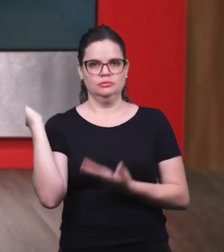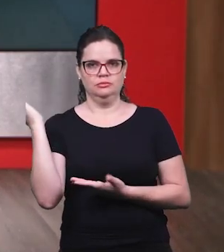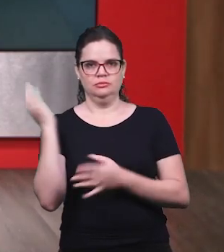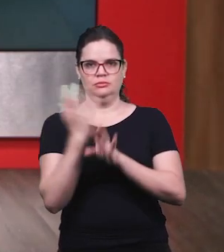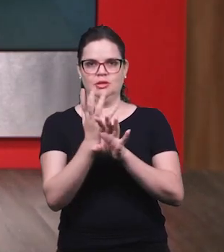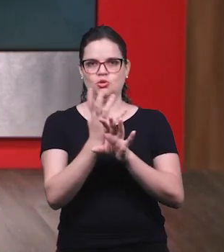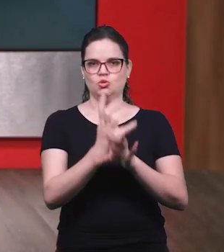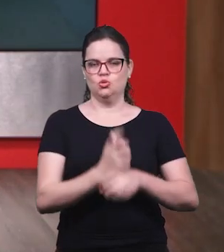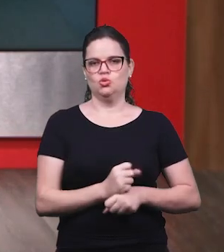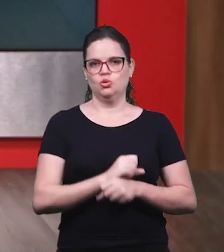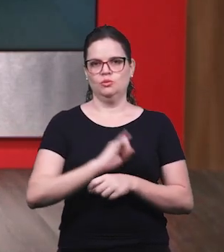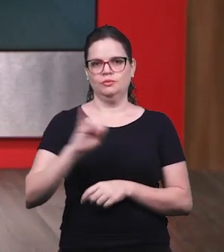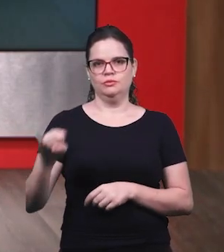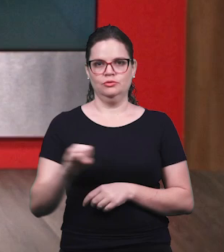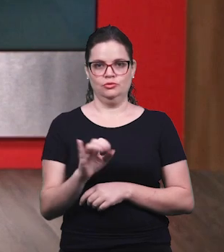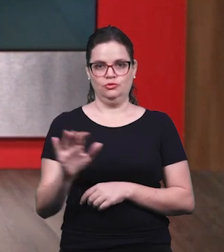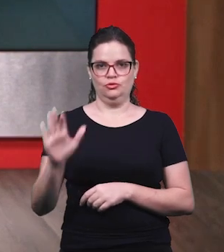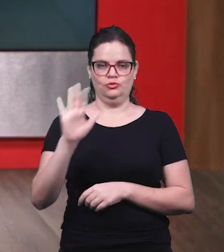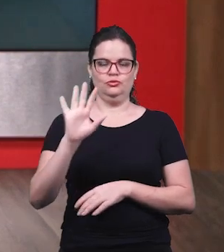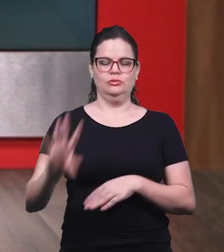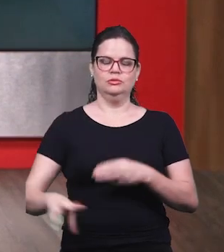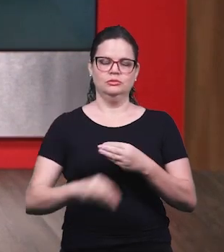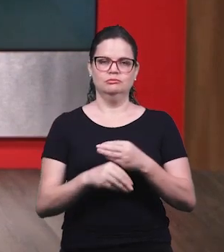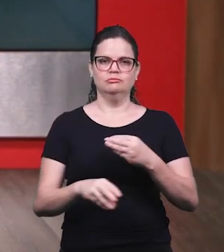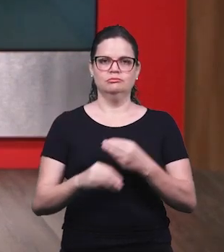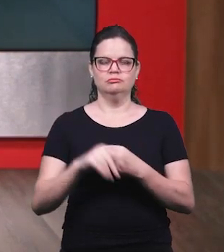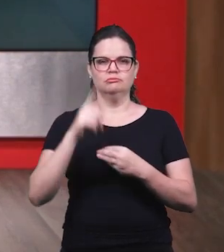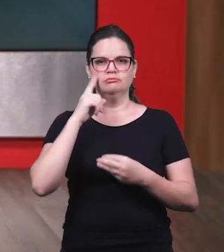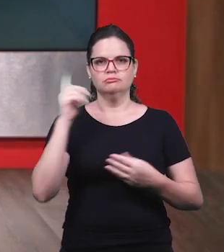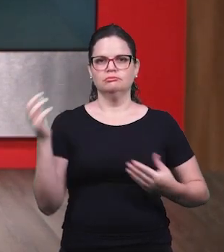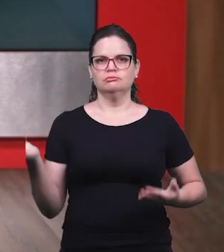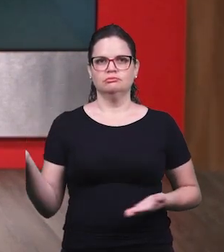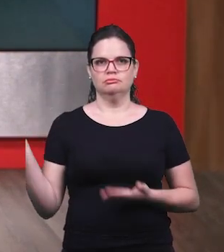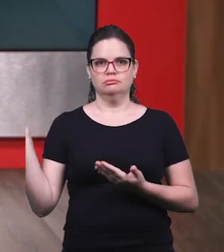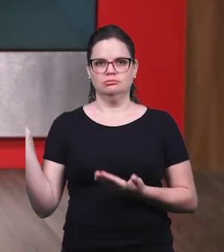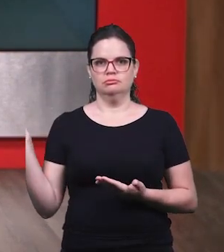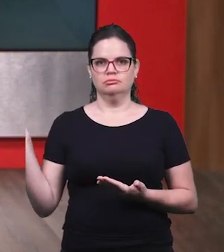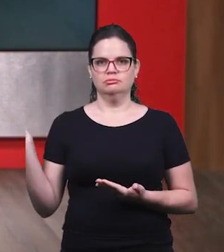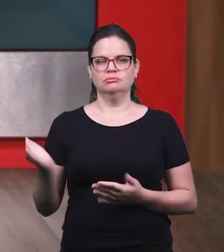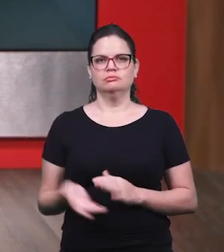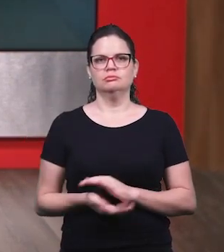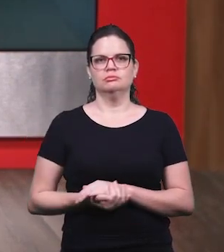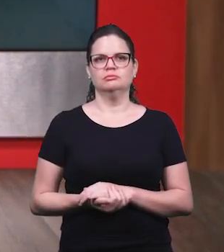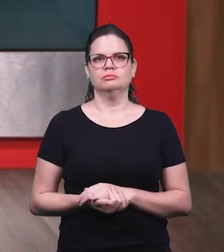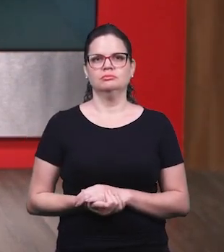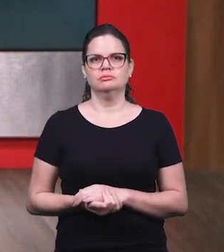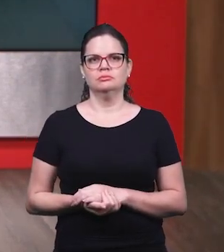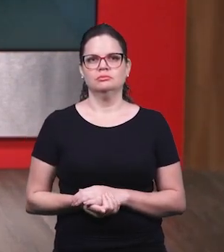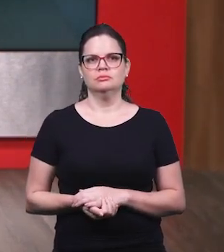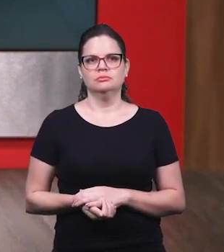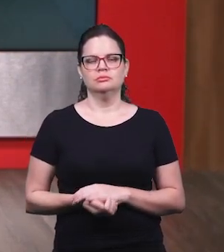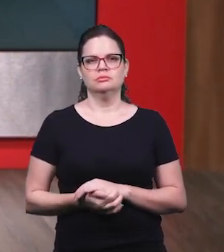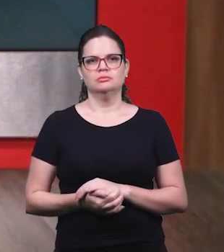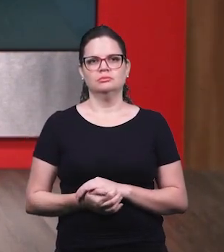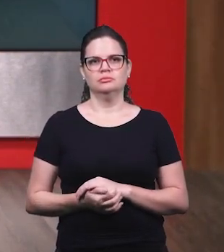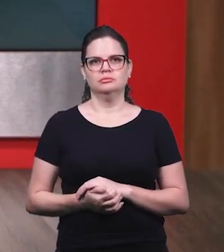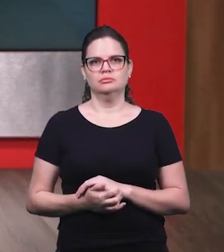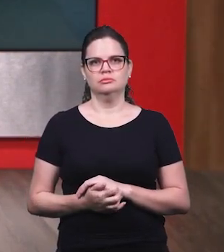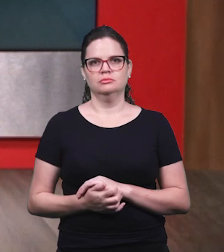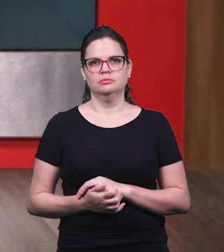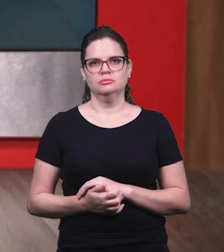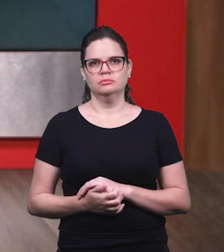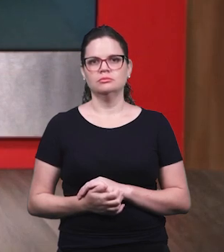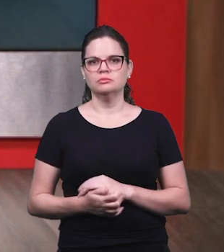para o cálculo dos juros compostos, ela tem, né, mais alguma coisinha